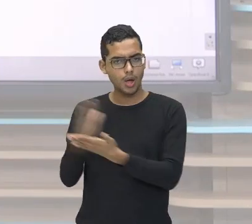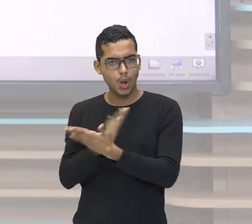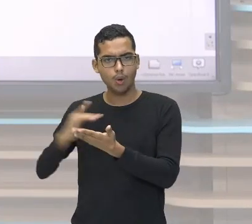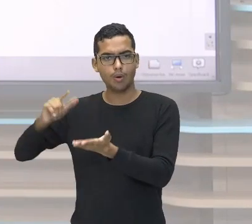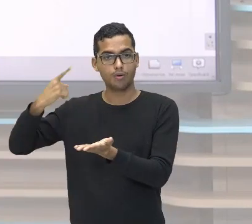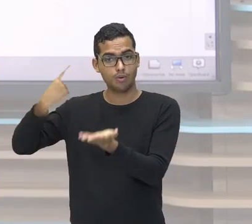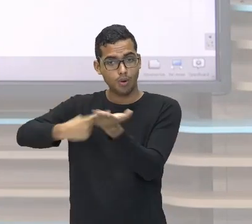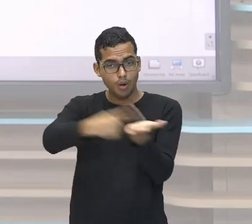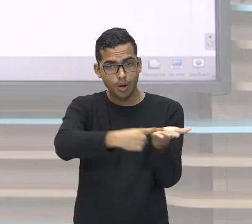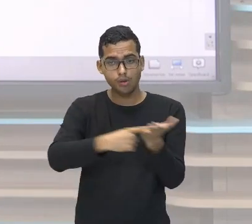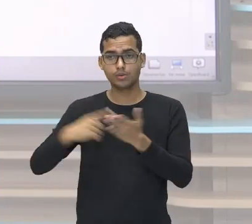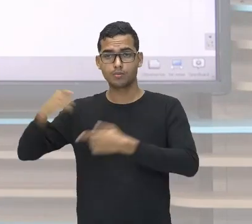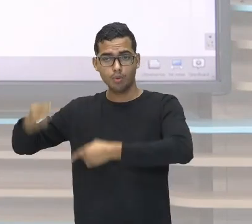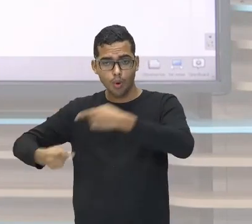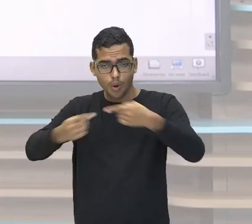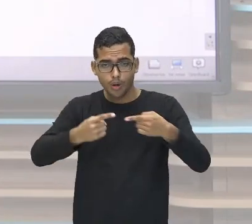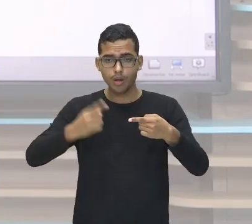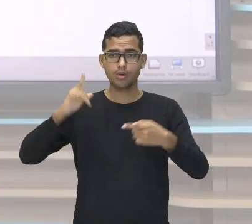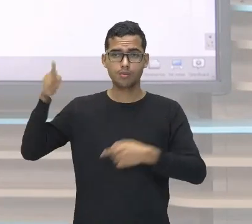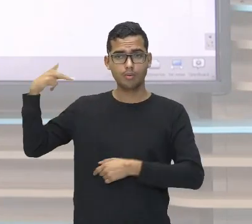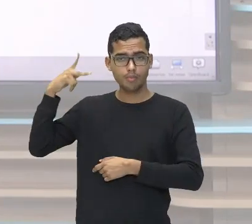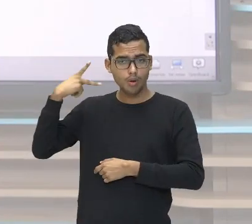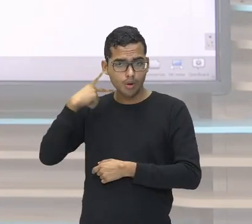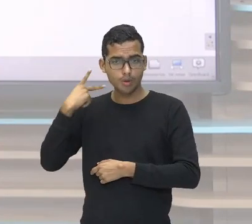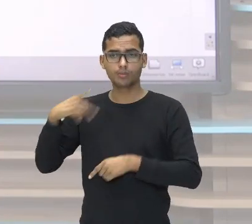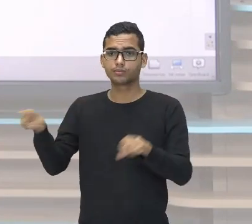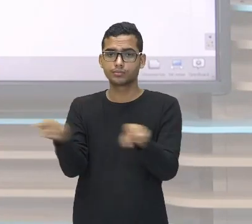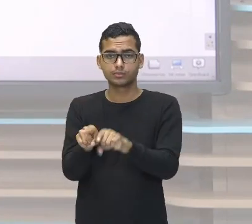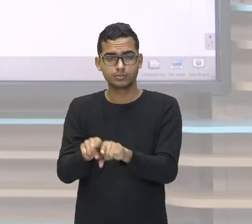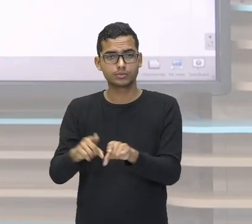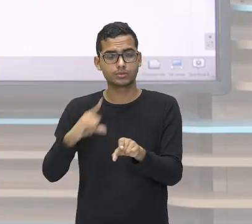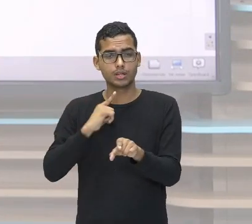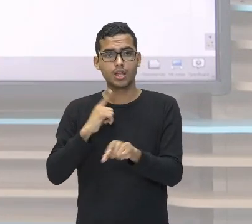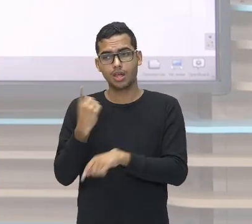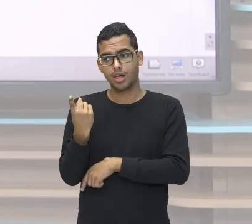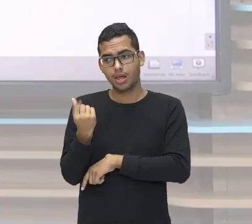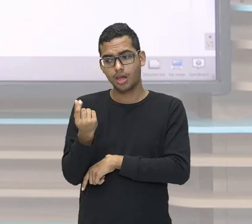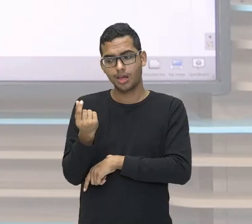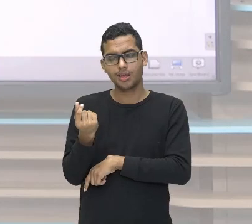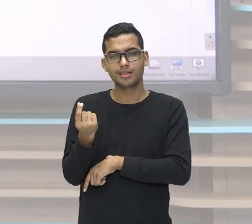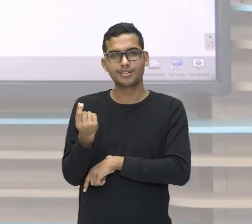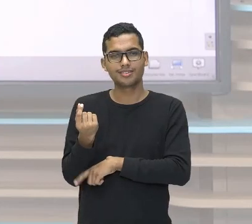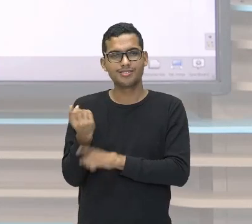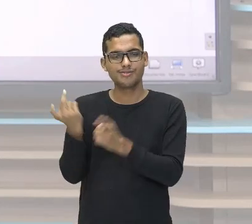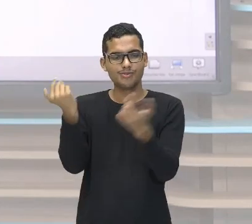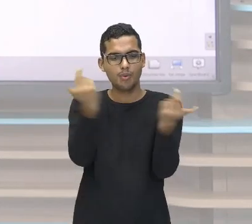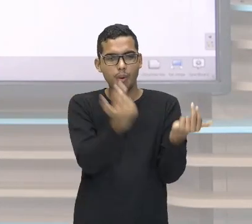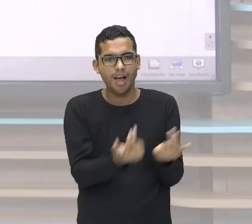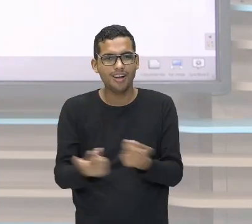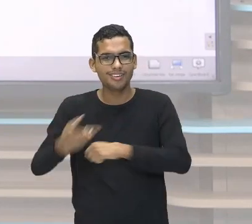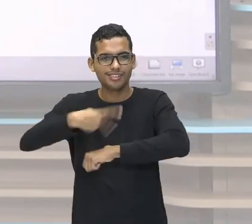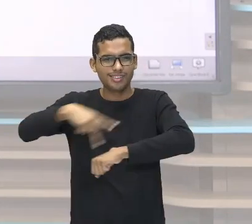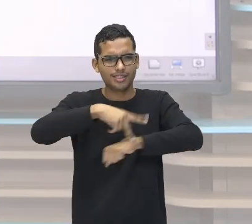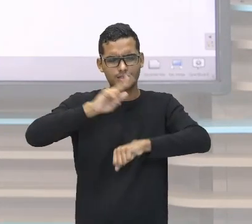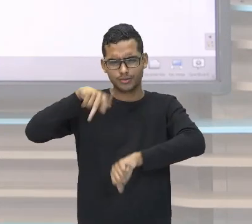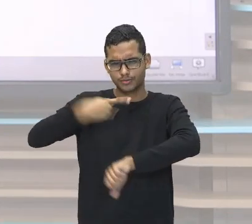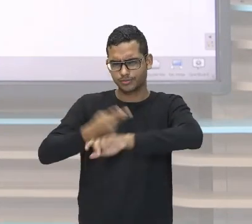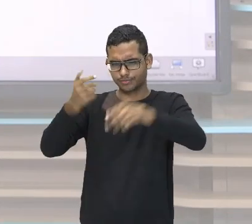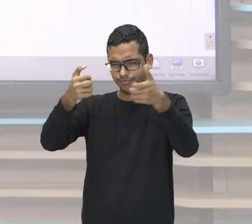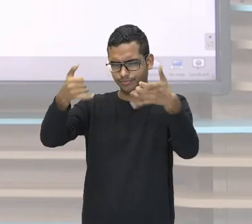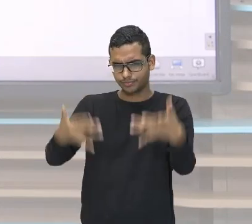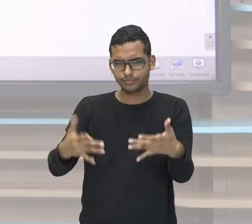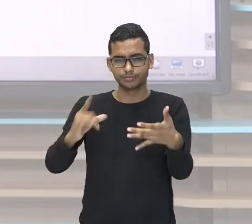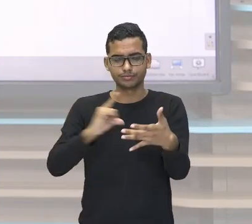tá? Em alguns casos, nós temos aí, inclusive, a unificação de moedas, e a gente vai falar lá na frente de um bloco econômico